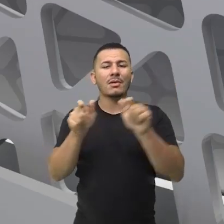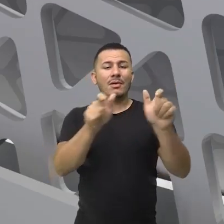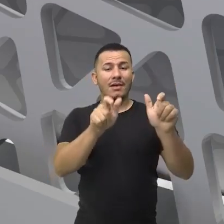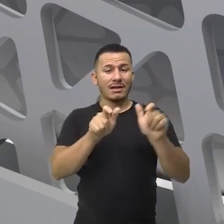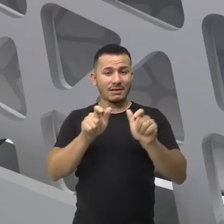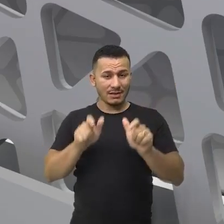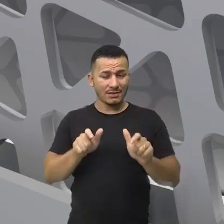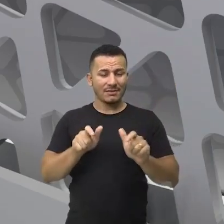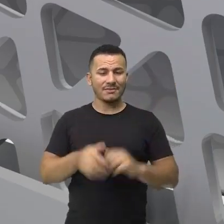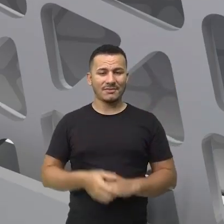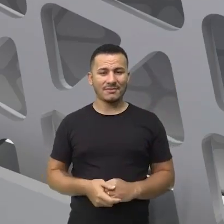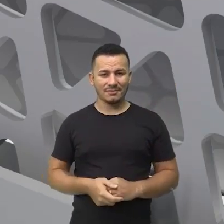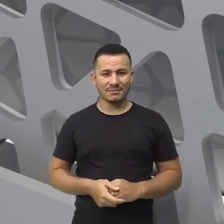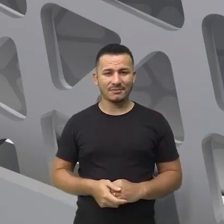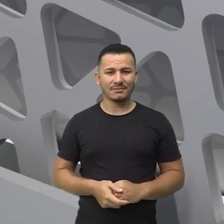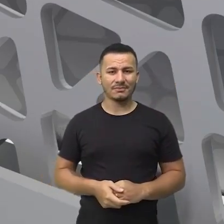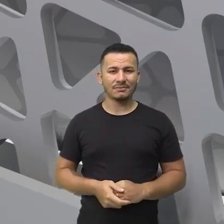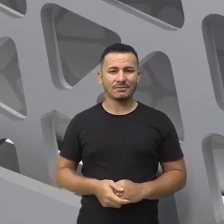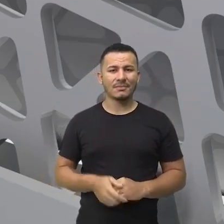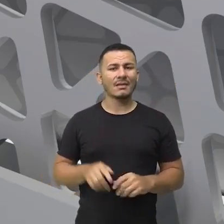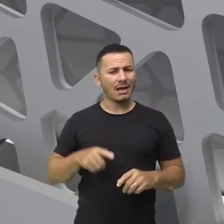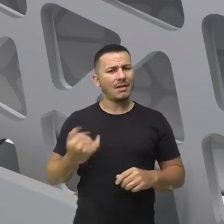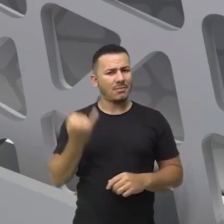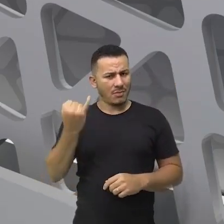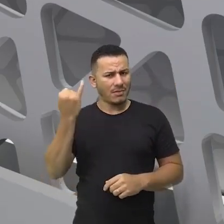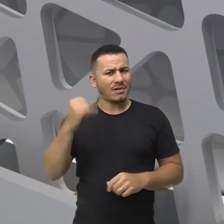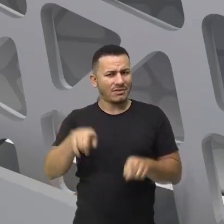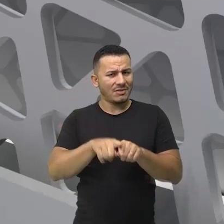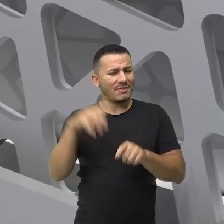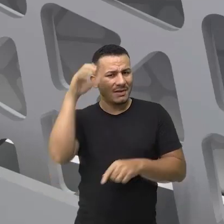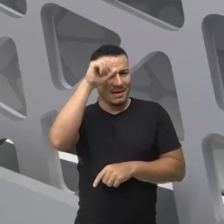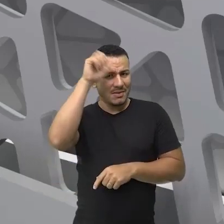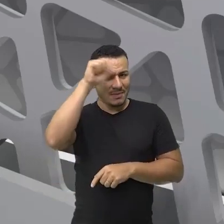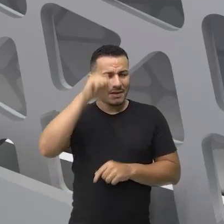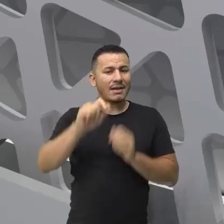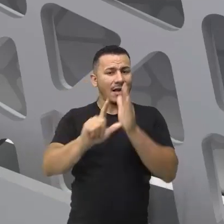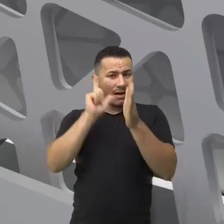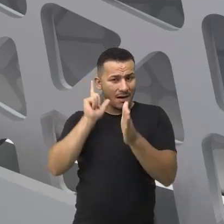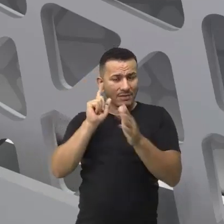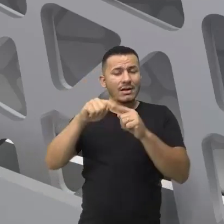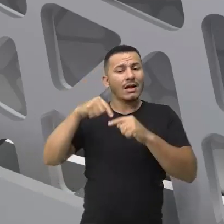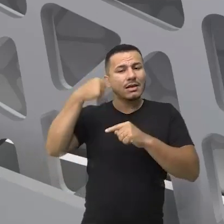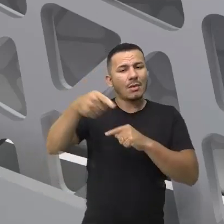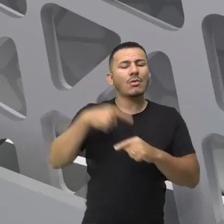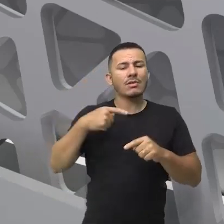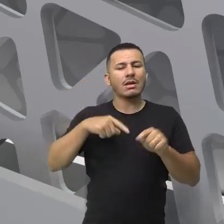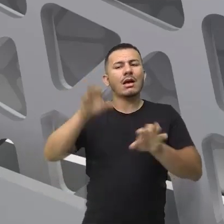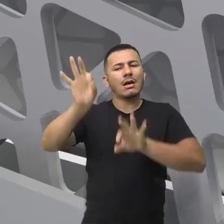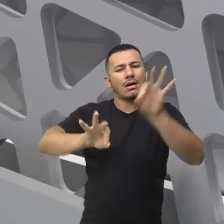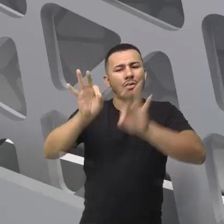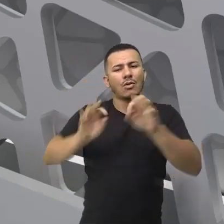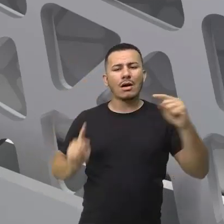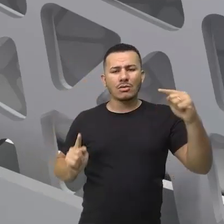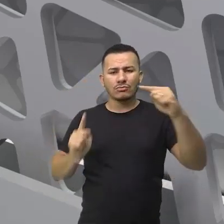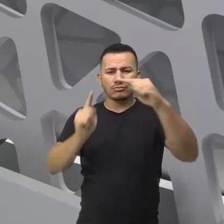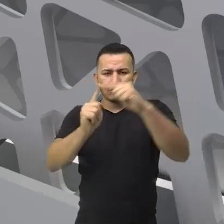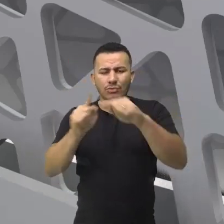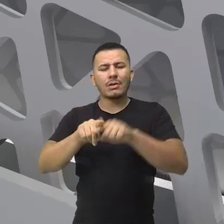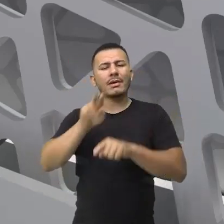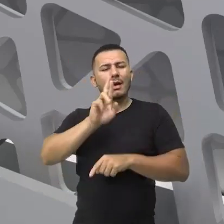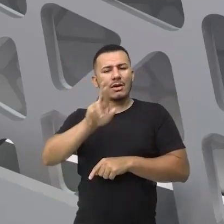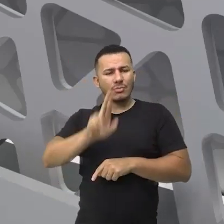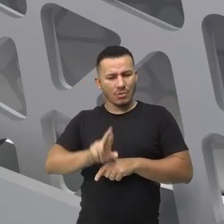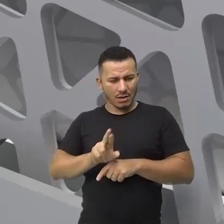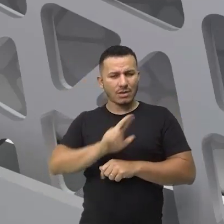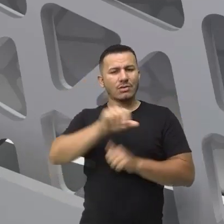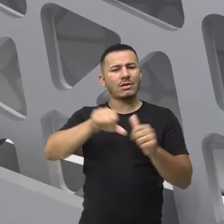começou aqui lembrando a localização de pontos, lembrando o plano cartesiano, lembrando a localização dos pontos no plano cartesiano, tá legal?